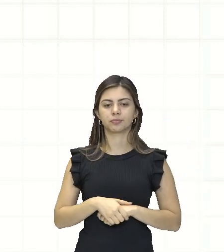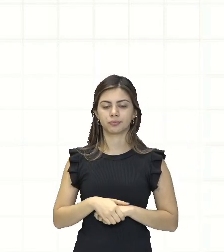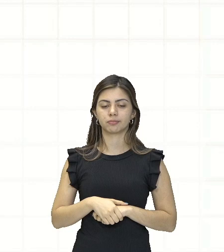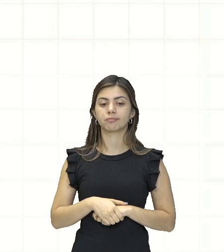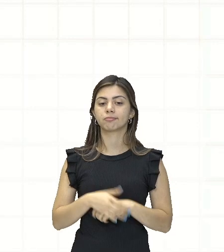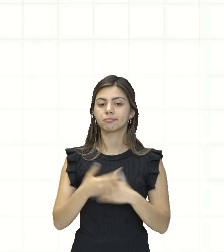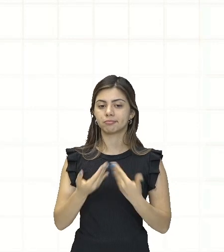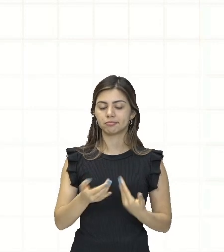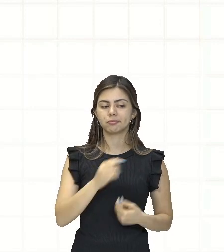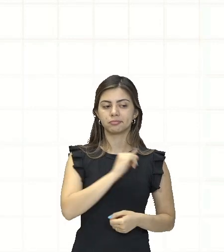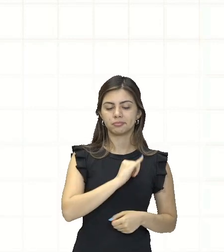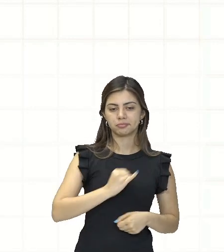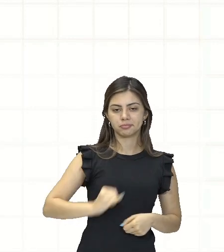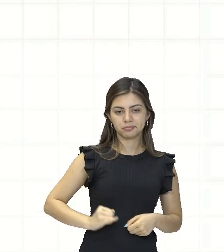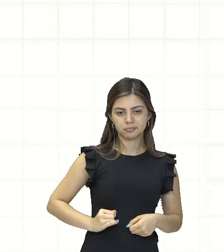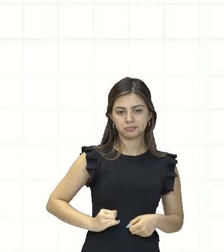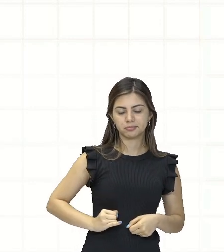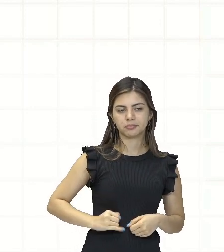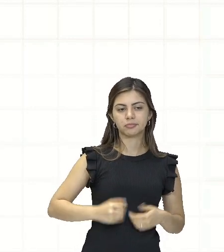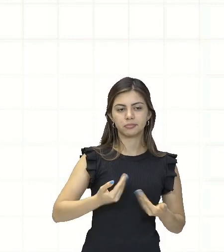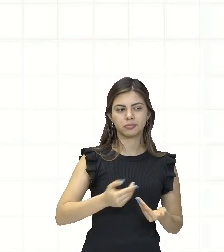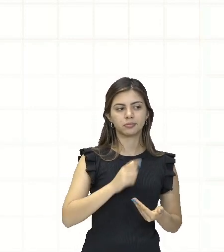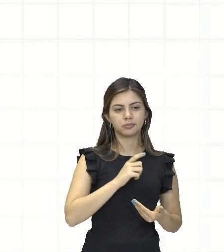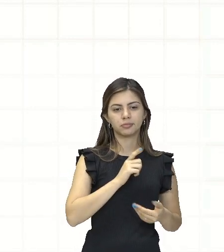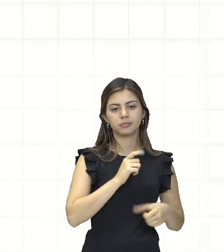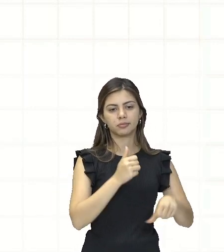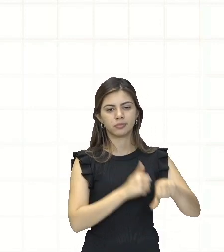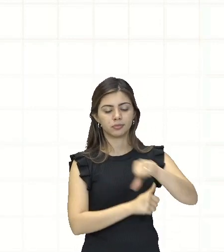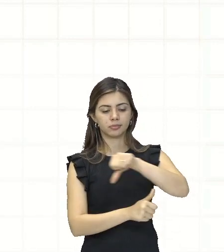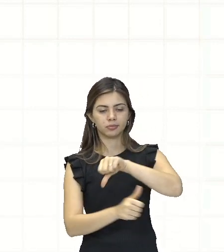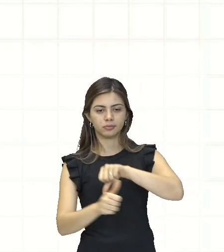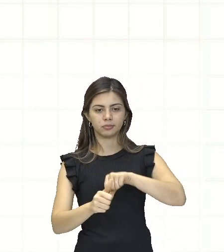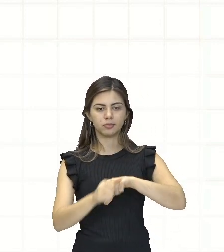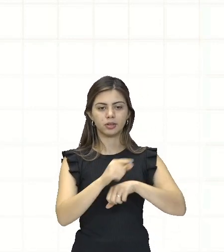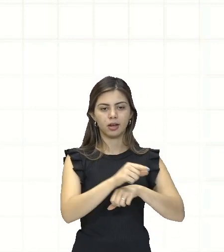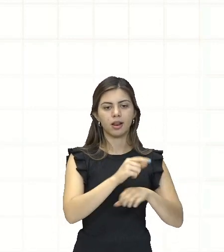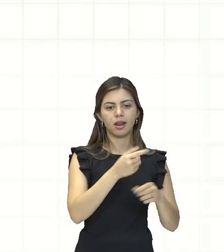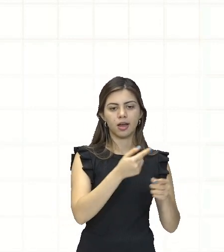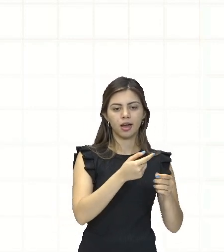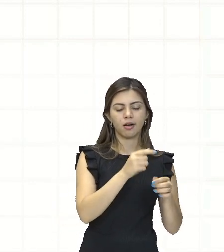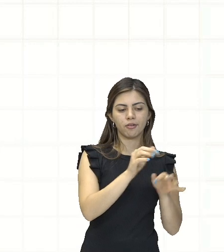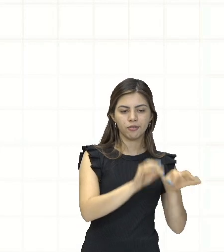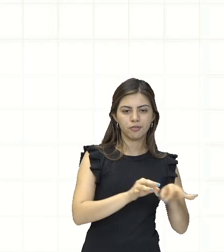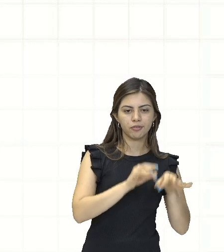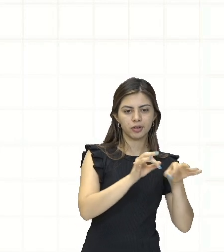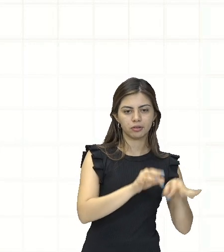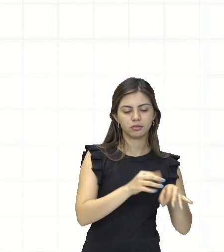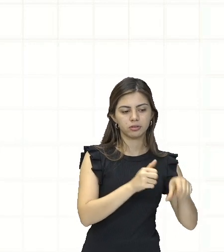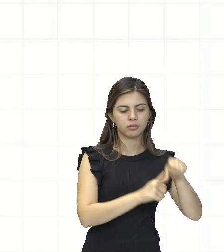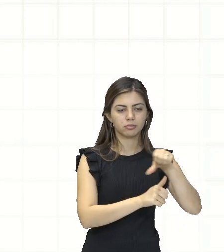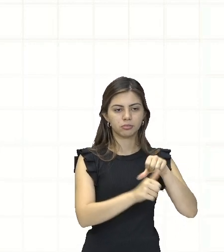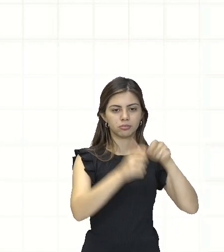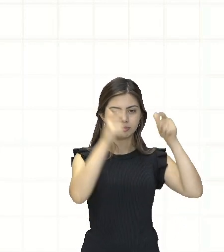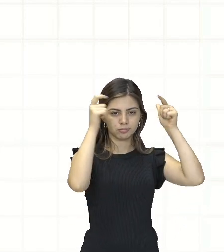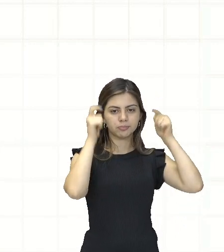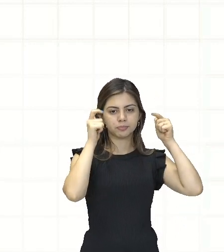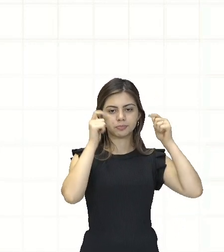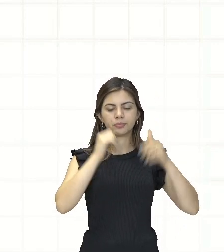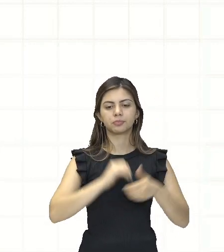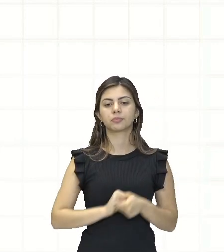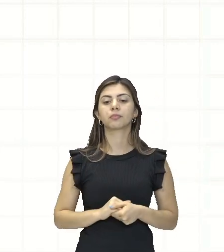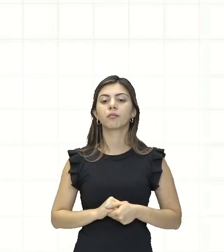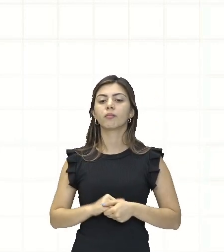os imperadores, né, já nessa transição do feudalismo para ali os estados nacionais. Já